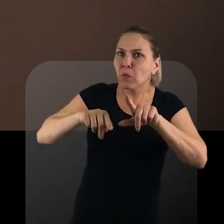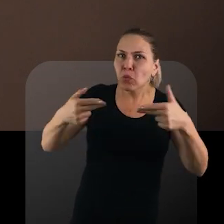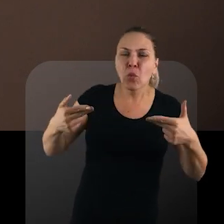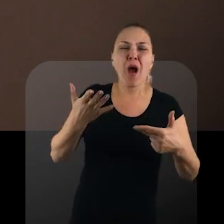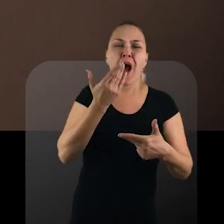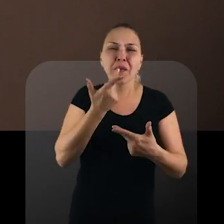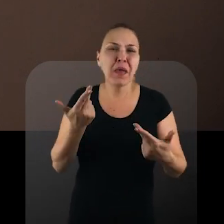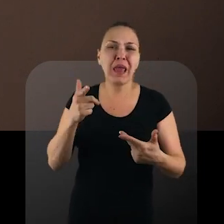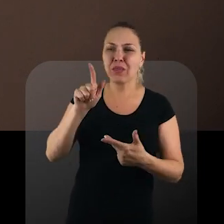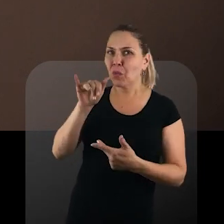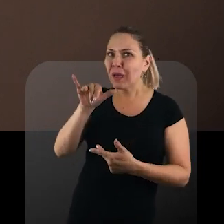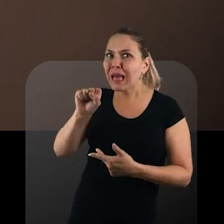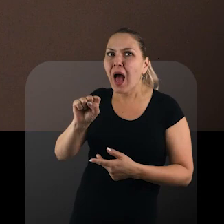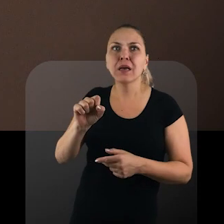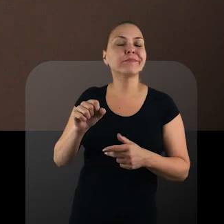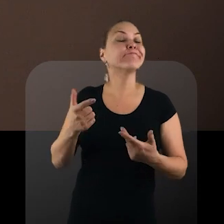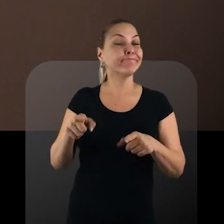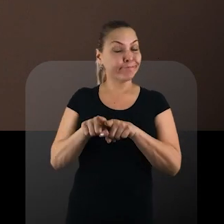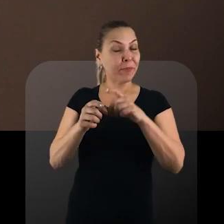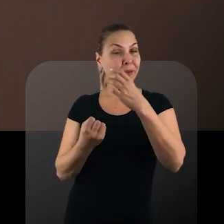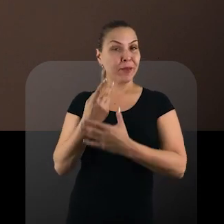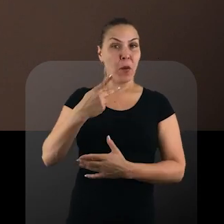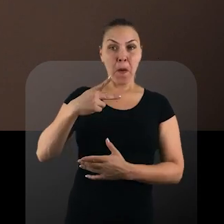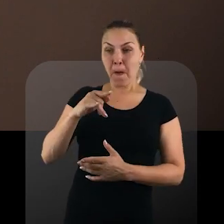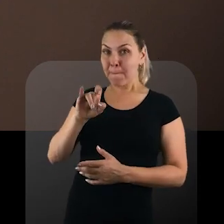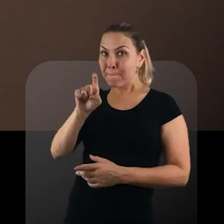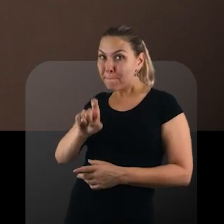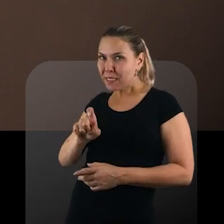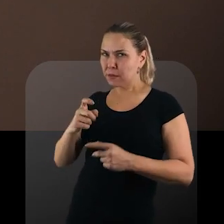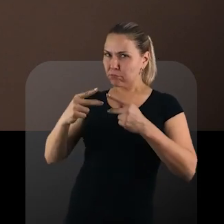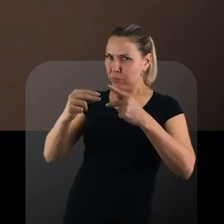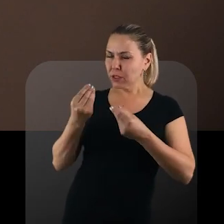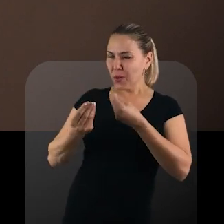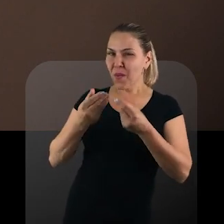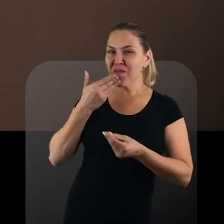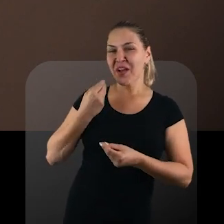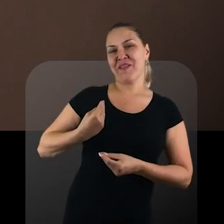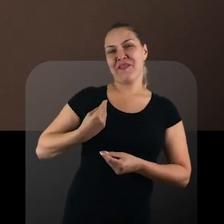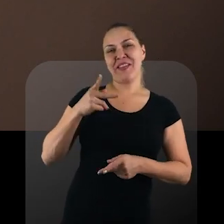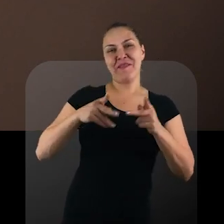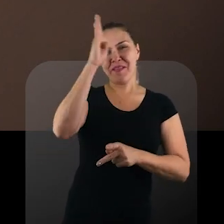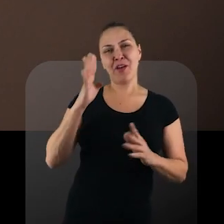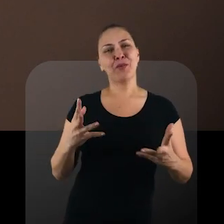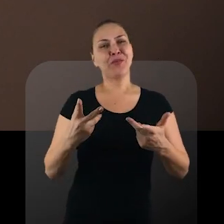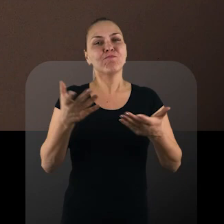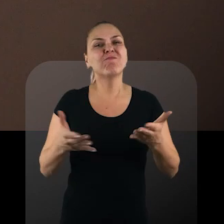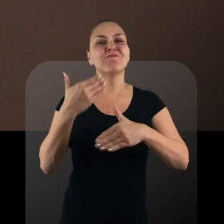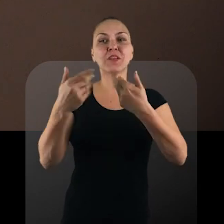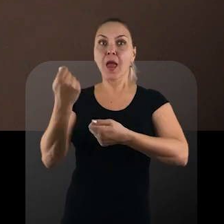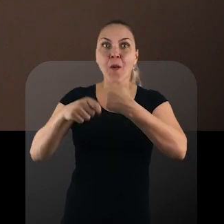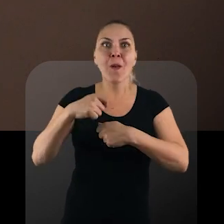alimentos e gás de cozinha criou pix facilitando a vida dos brasileiros e com incentivos economia